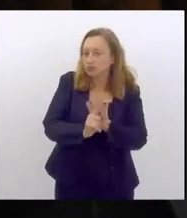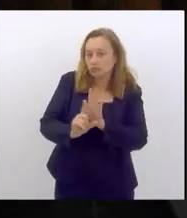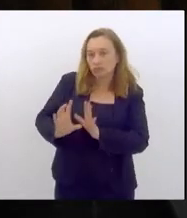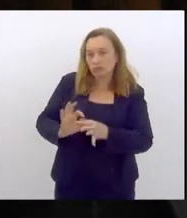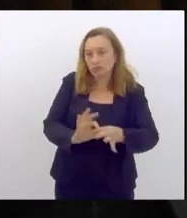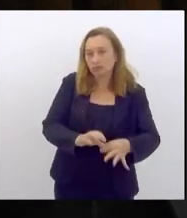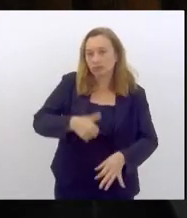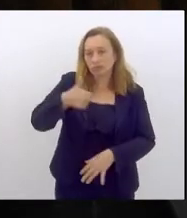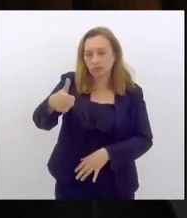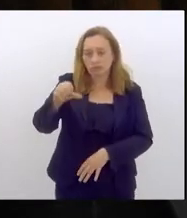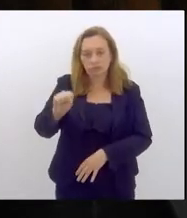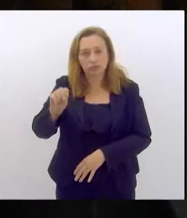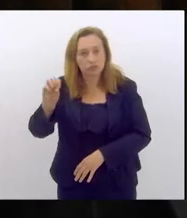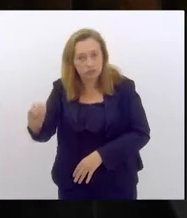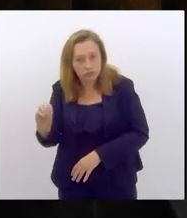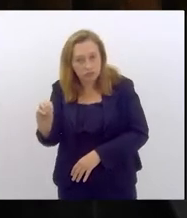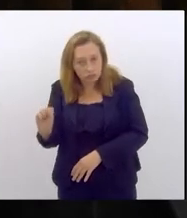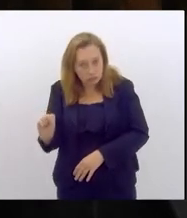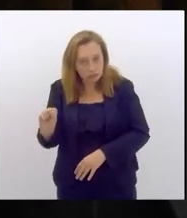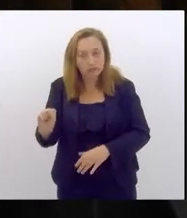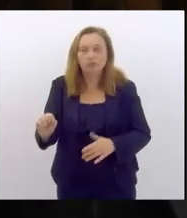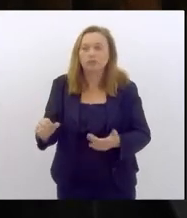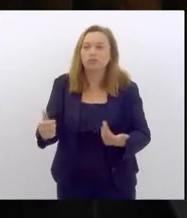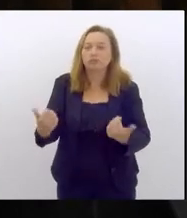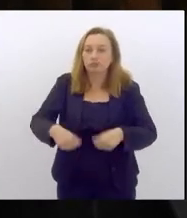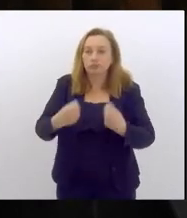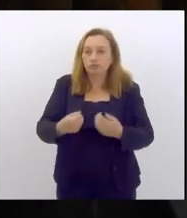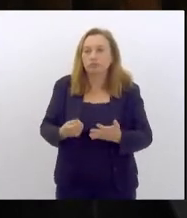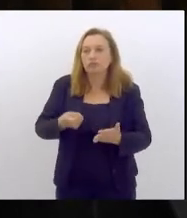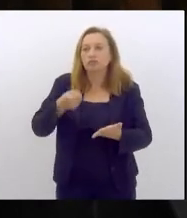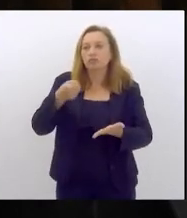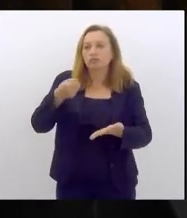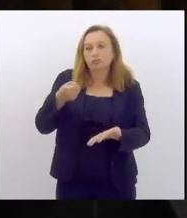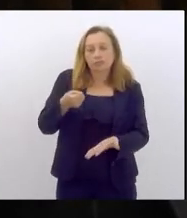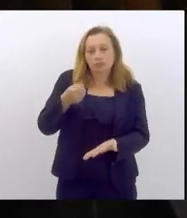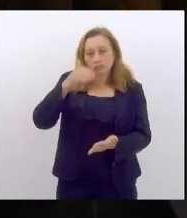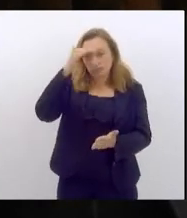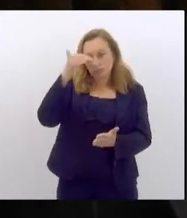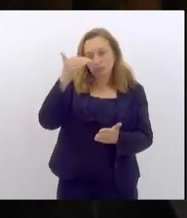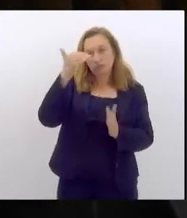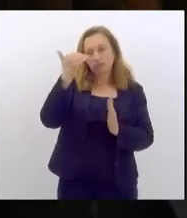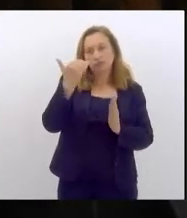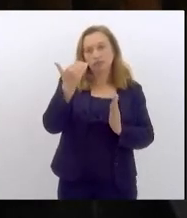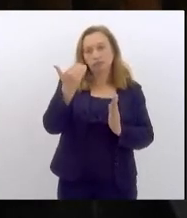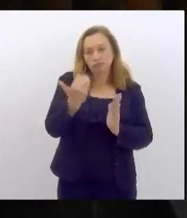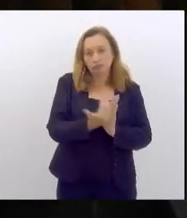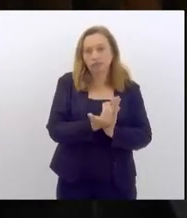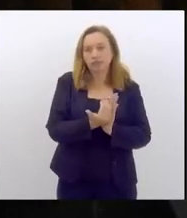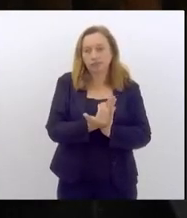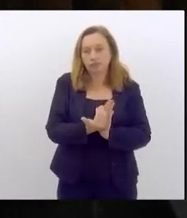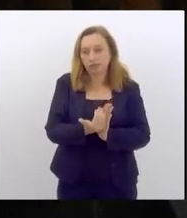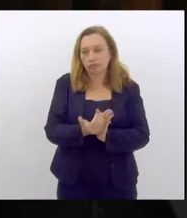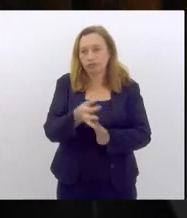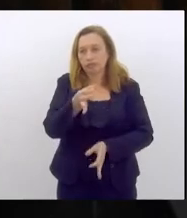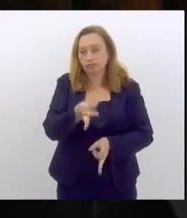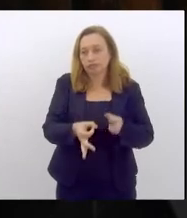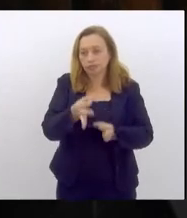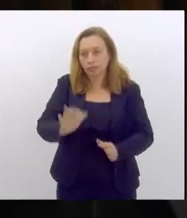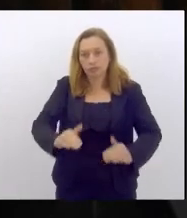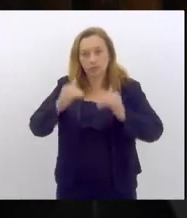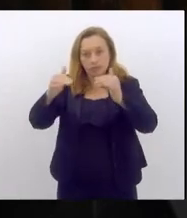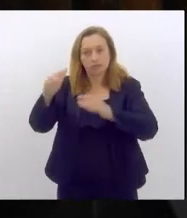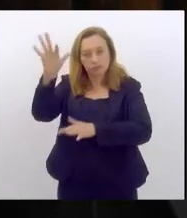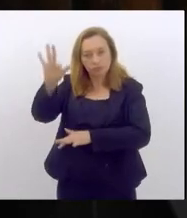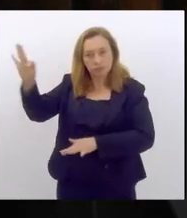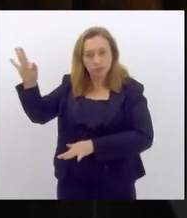Complementar 108, haveria que se cumprir o acórdão decidido pelo Supremo Tribunal Federal.